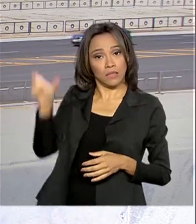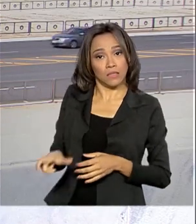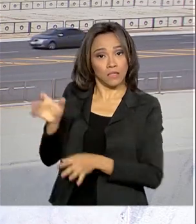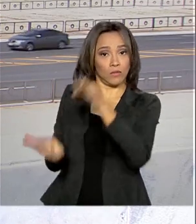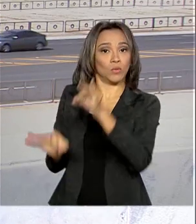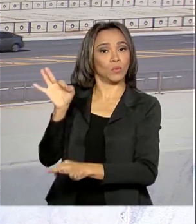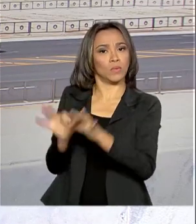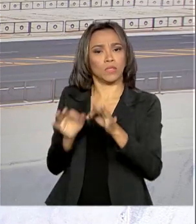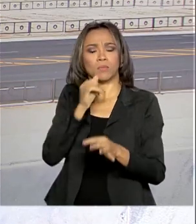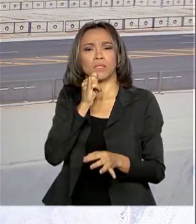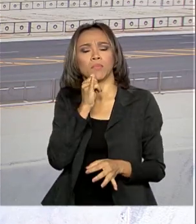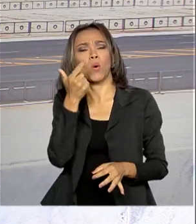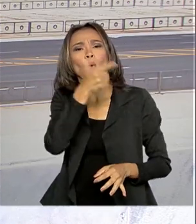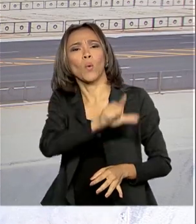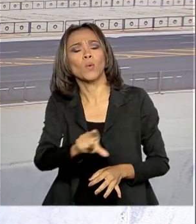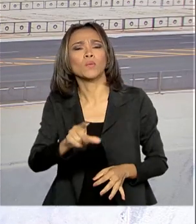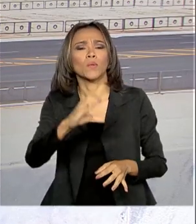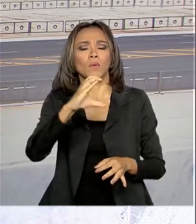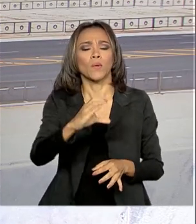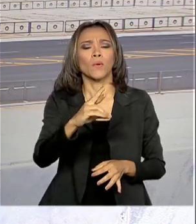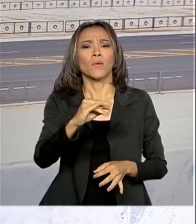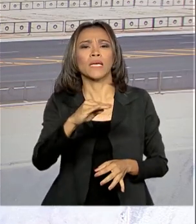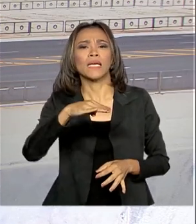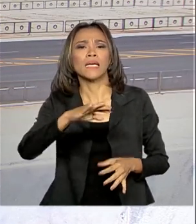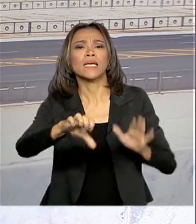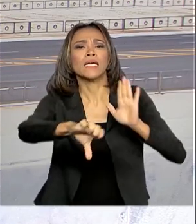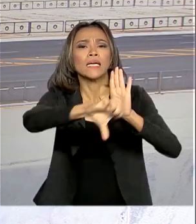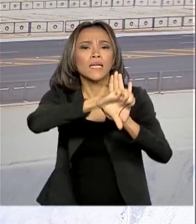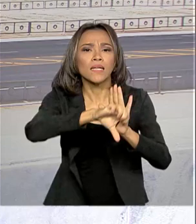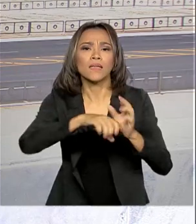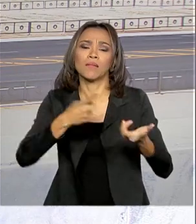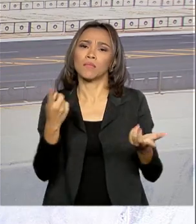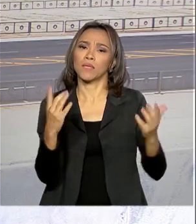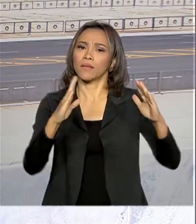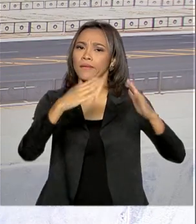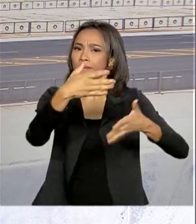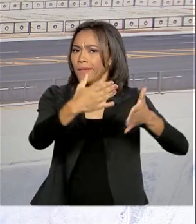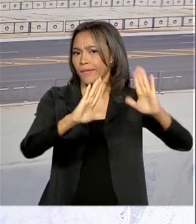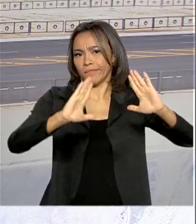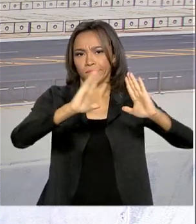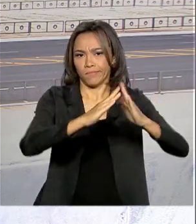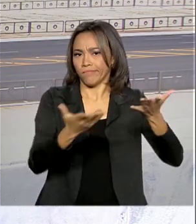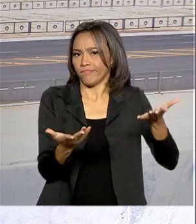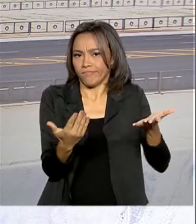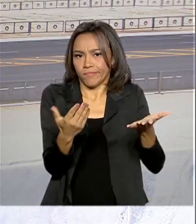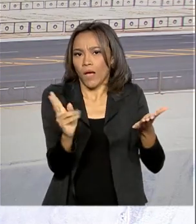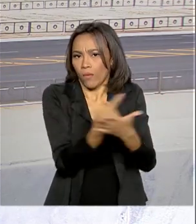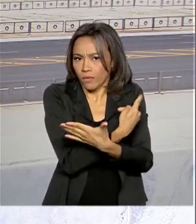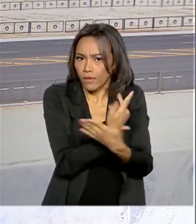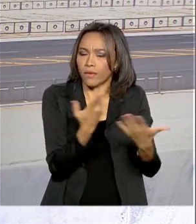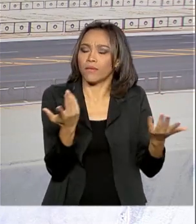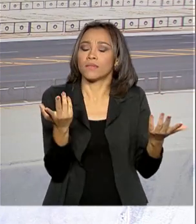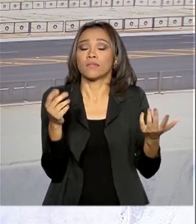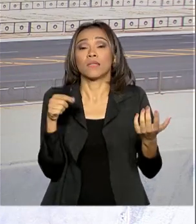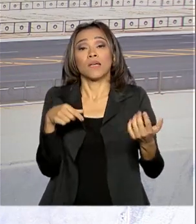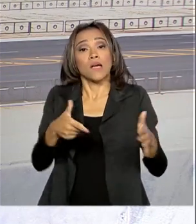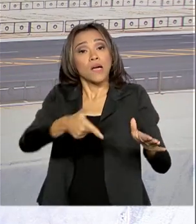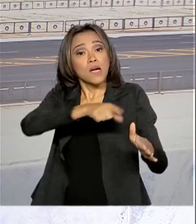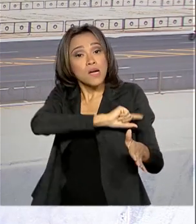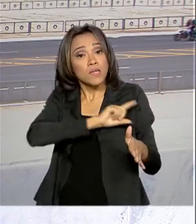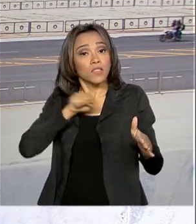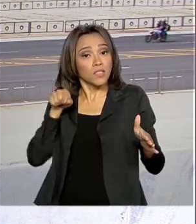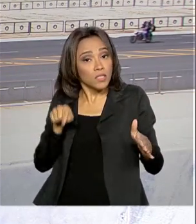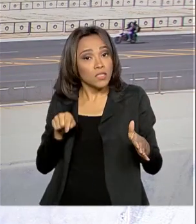casos de crimes relacionados à violência doméstica e também os que são julgados pelo Tribunal do Júri. Antes desse anúncio, Toffoli se reuniu